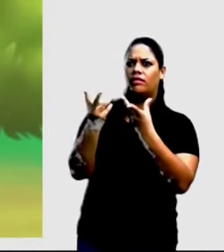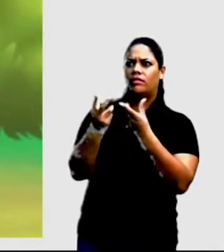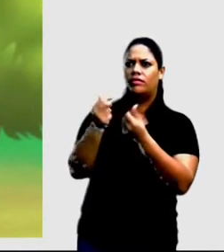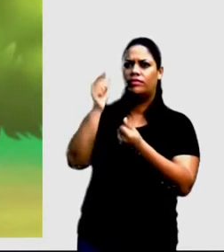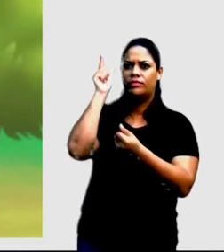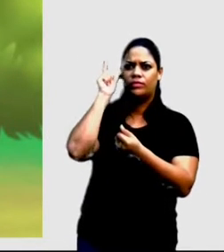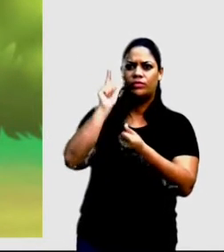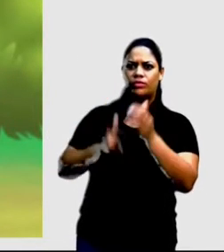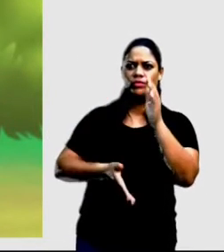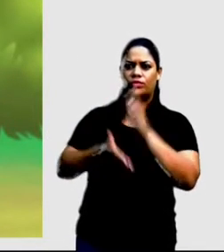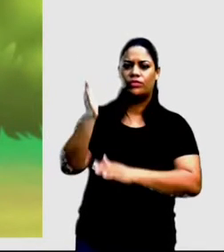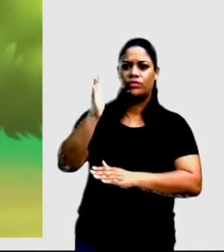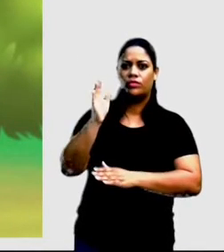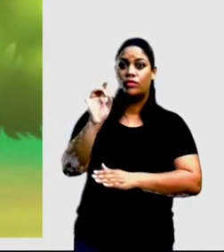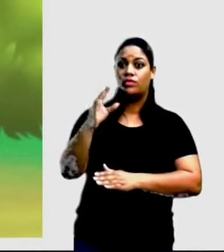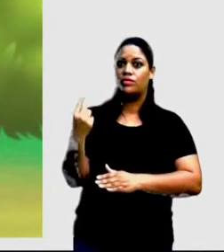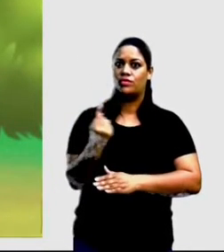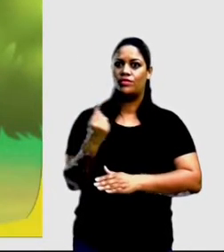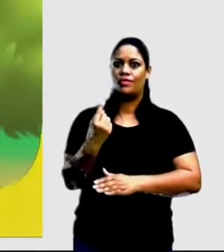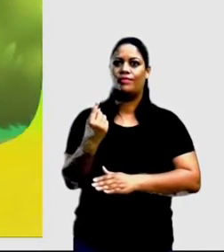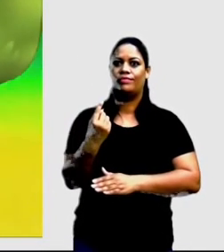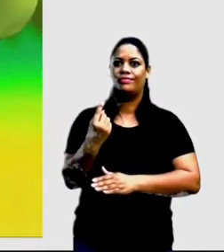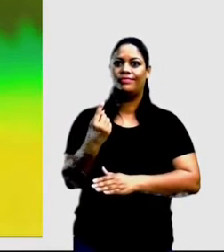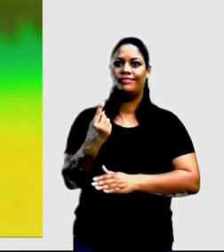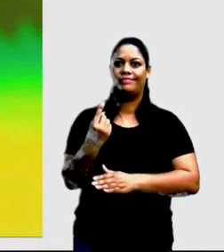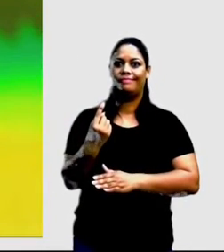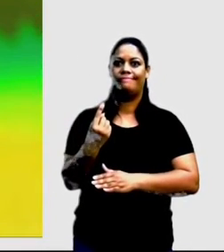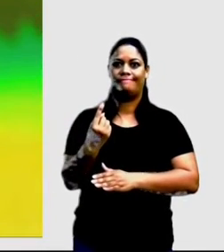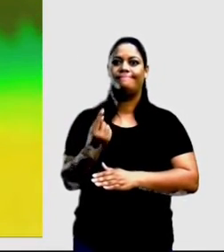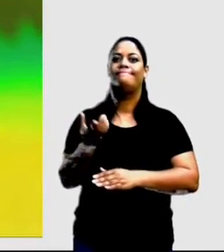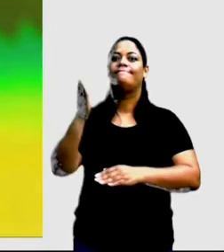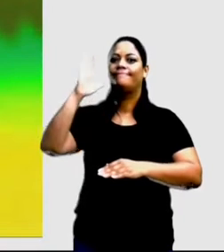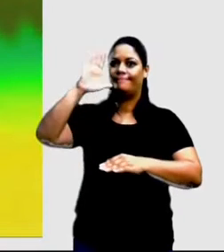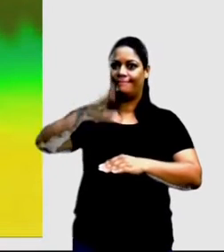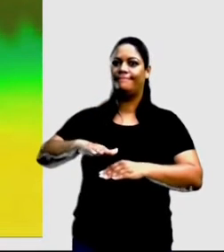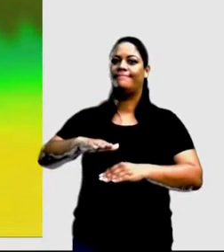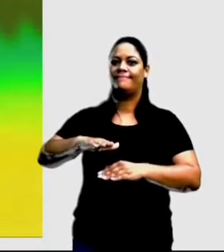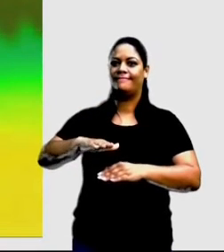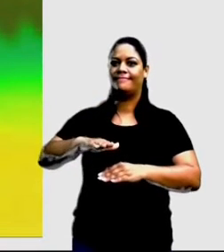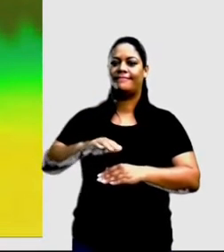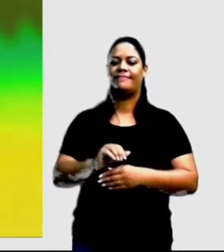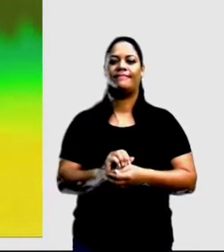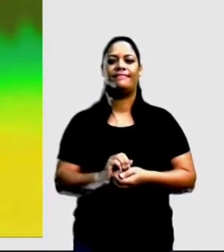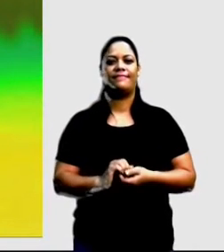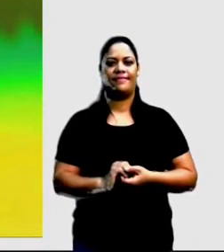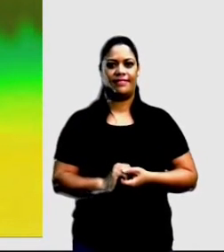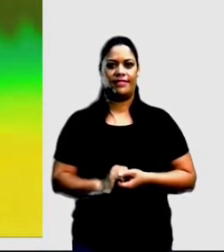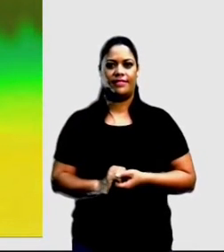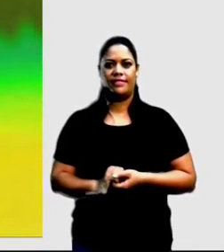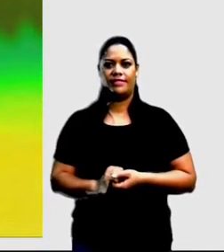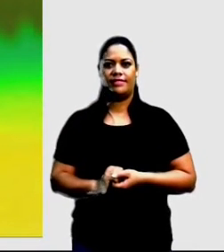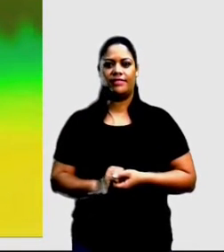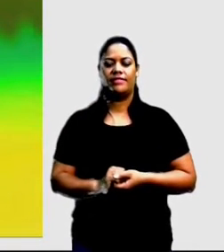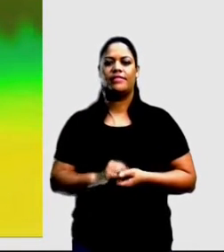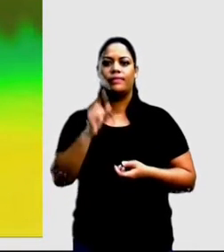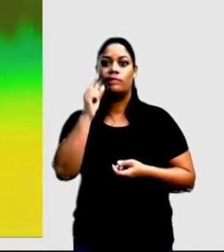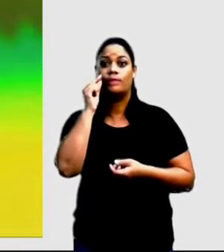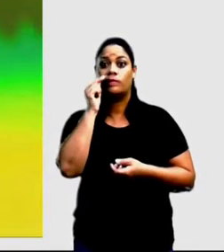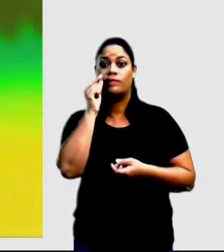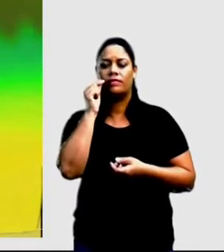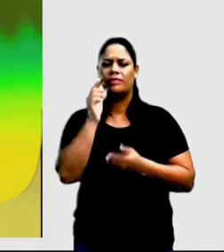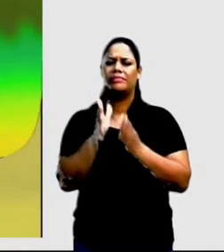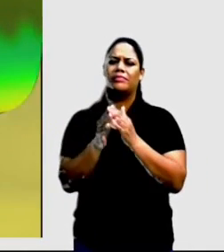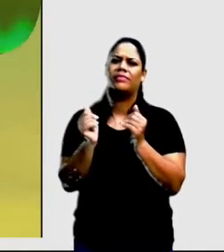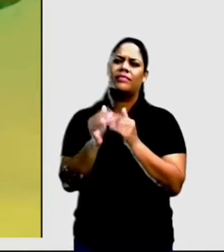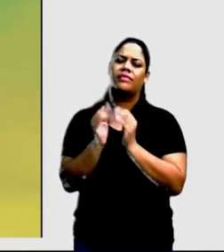fugir, menos um, que o leão prendeu embaixo da pata. Tanto o ratinho pediu